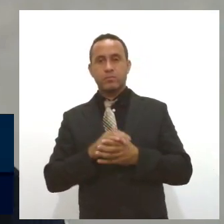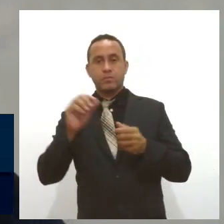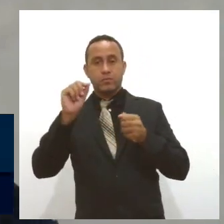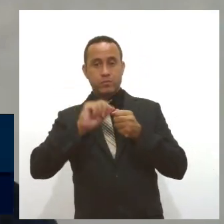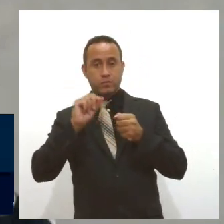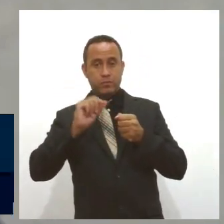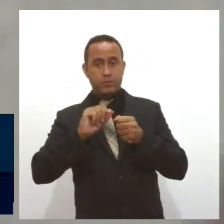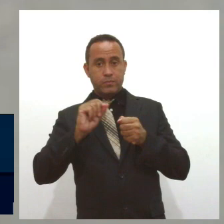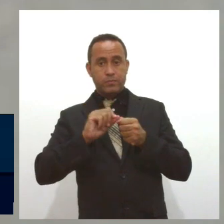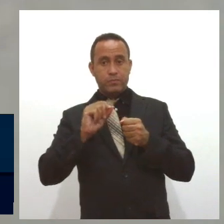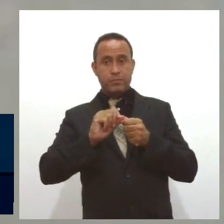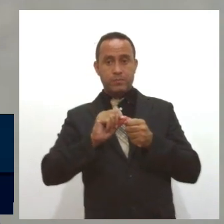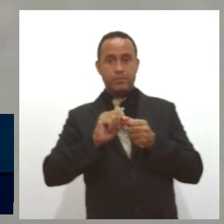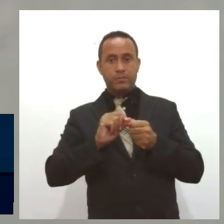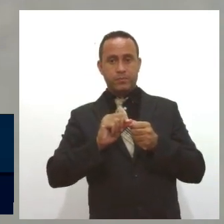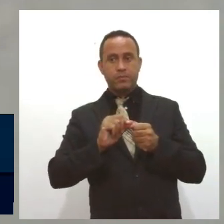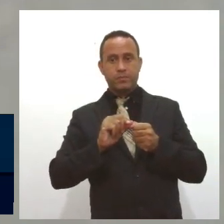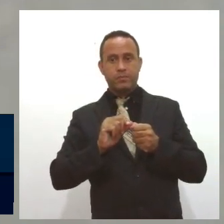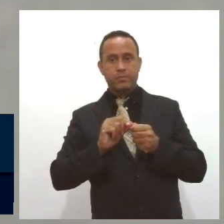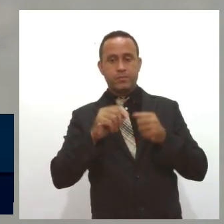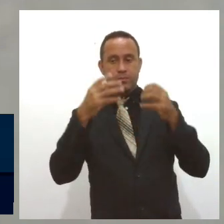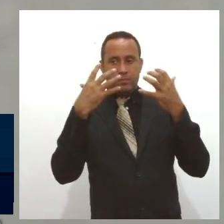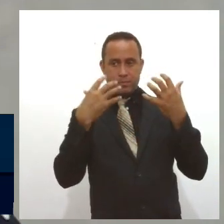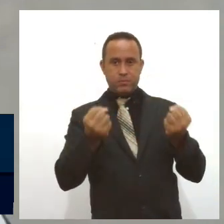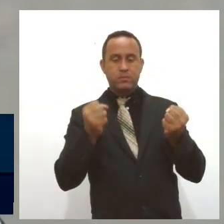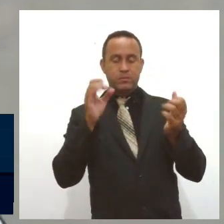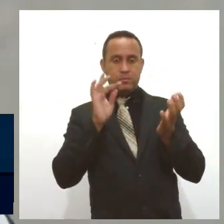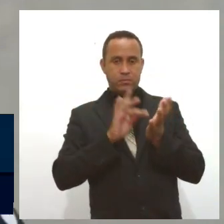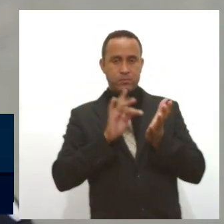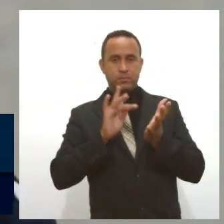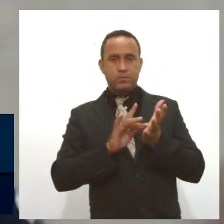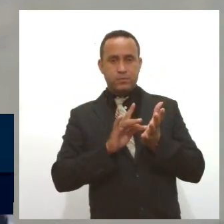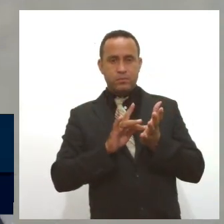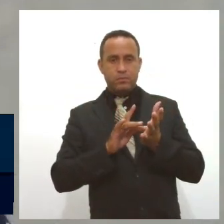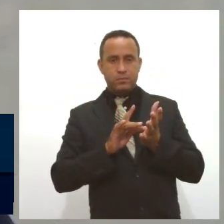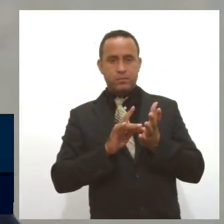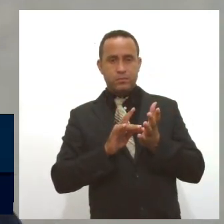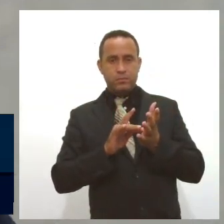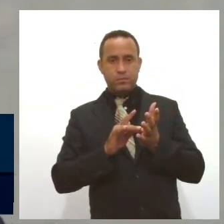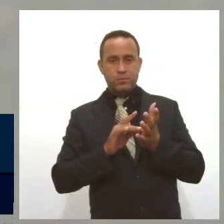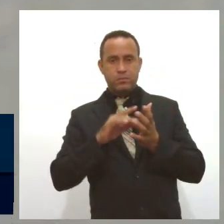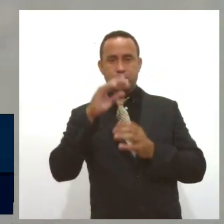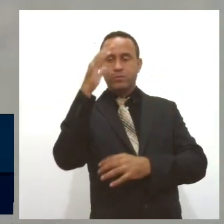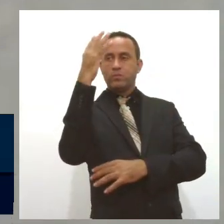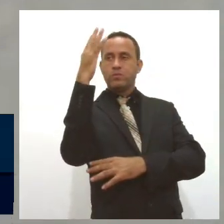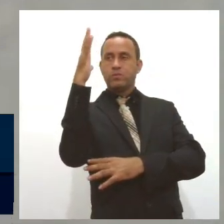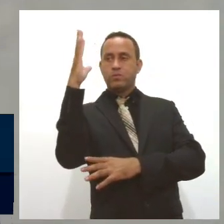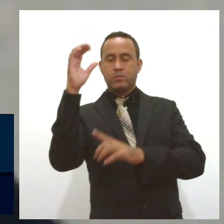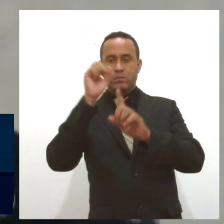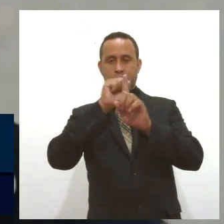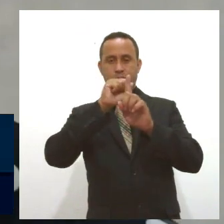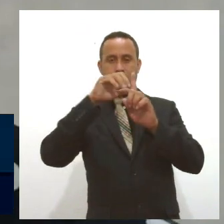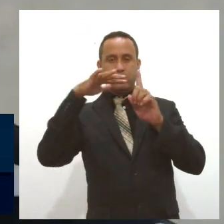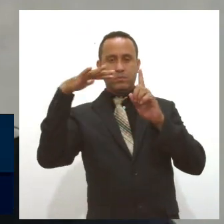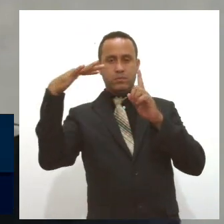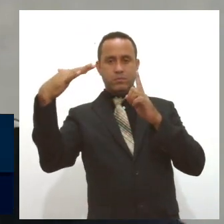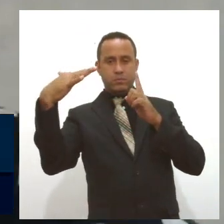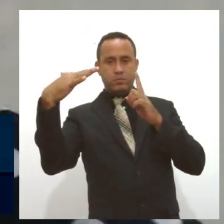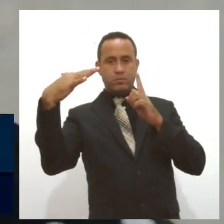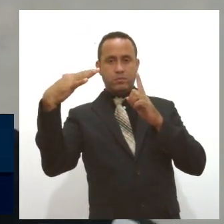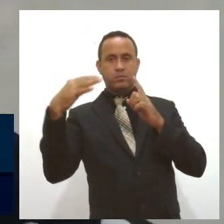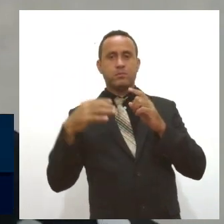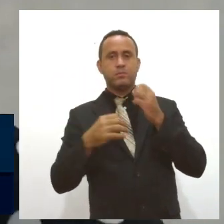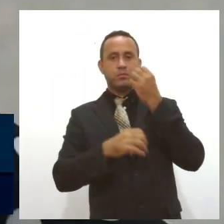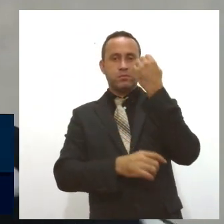feita essa situação de abraçar de fato essa situação do meio ambiente que estava